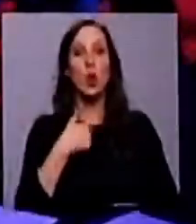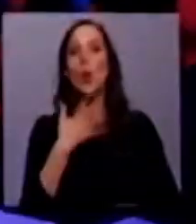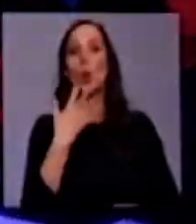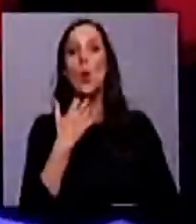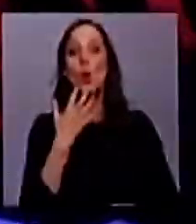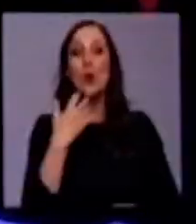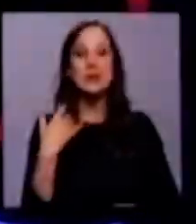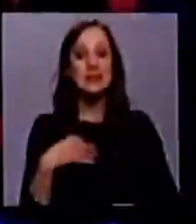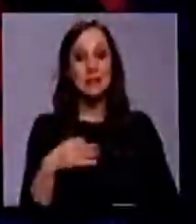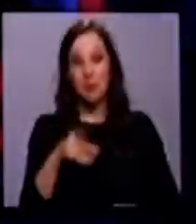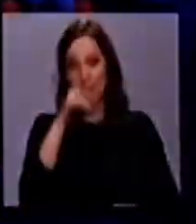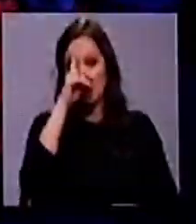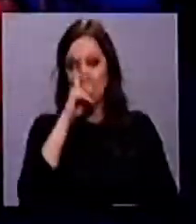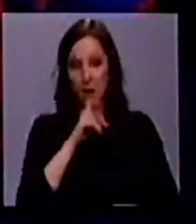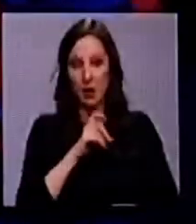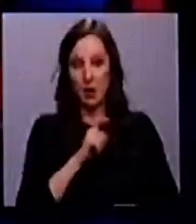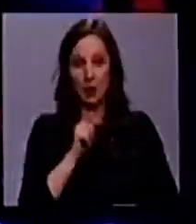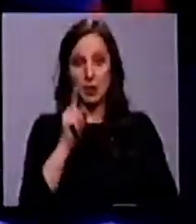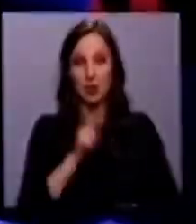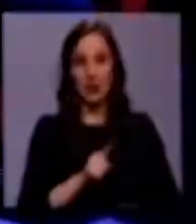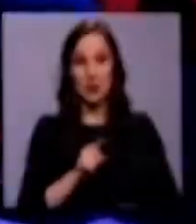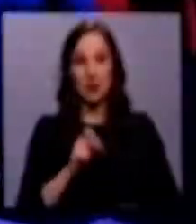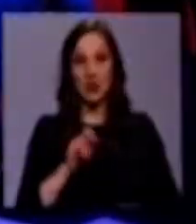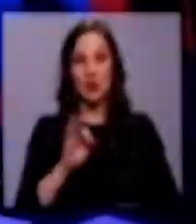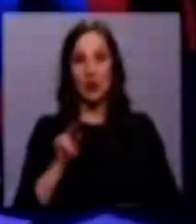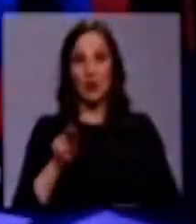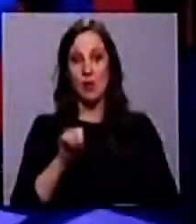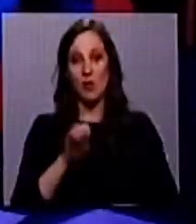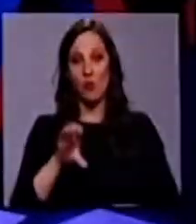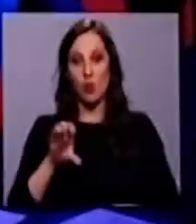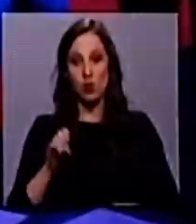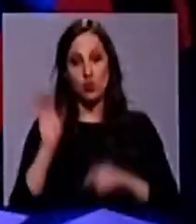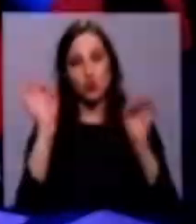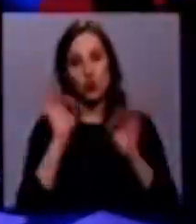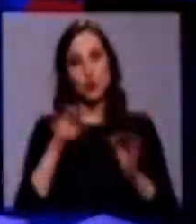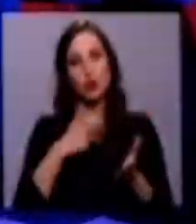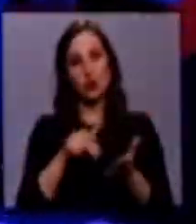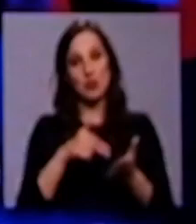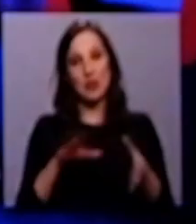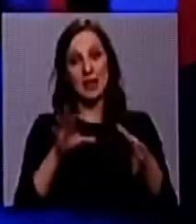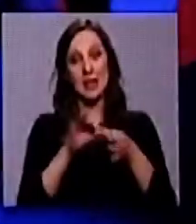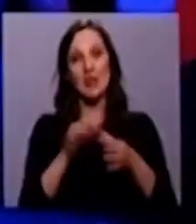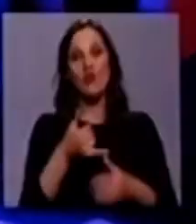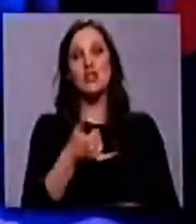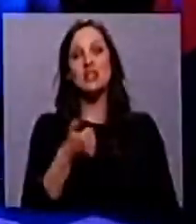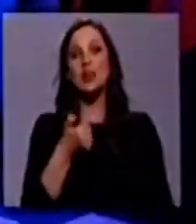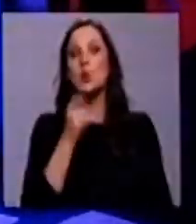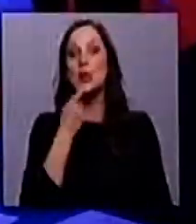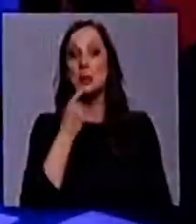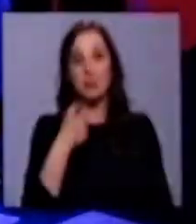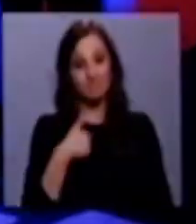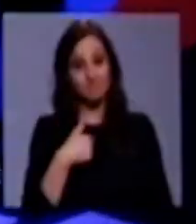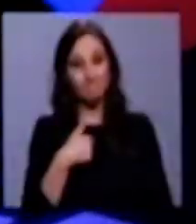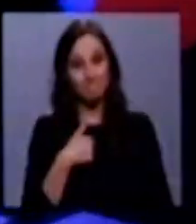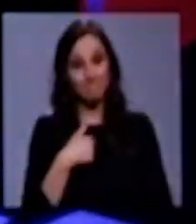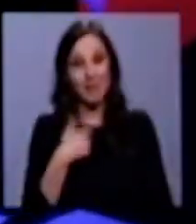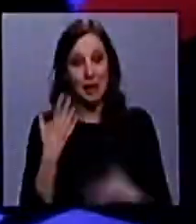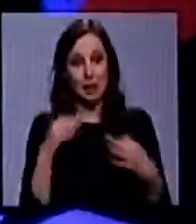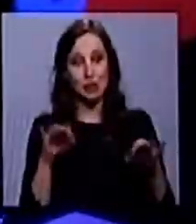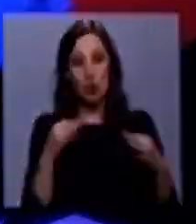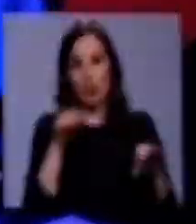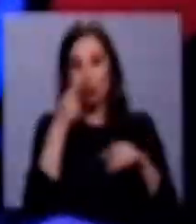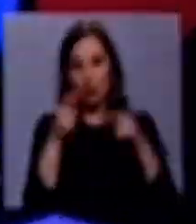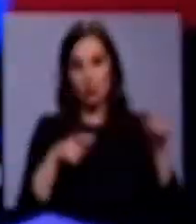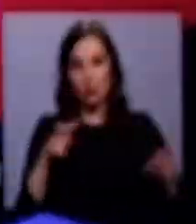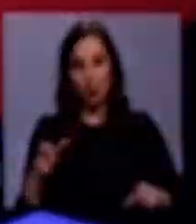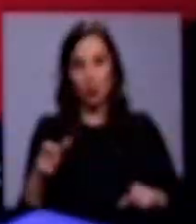Eu tenho sempre o cuidado de lembrar o José Afonso nos espetáculos que faço, sobretudo aqueles que têm a ver com o 25 de Abril. De maneira que é muito natural que as pessoas, depois